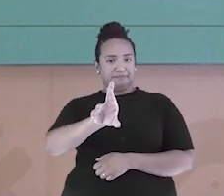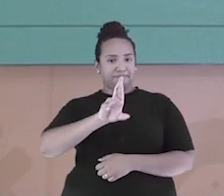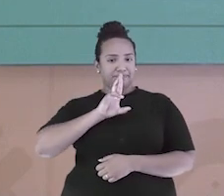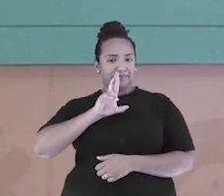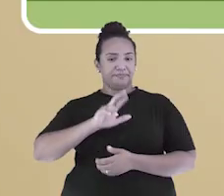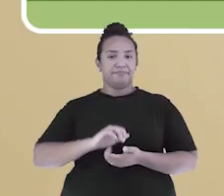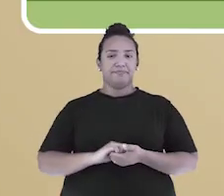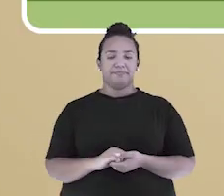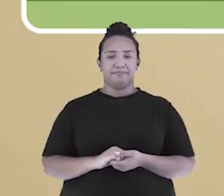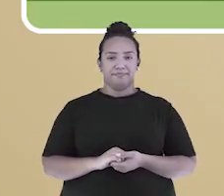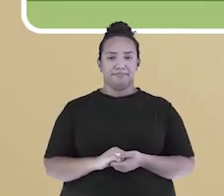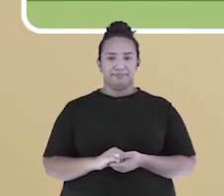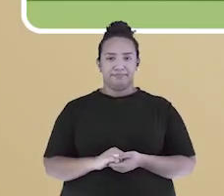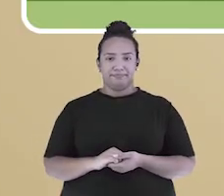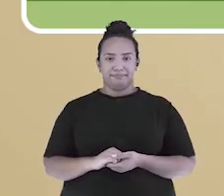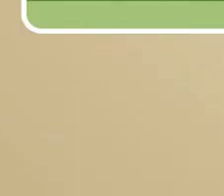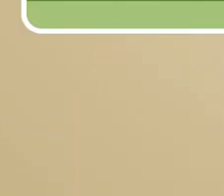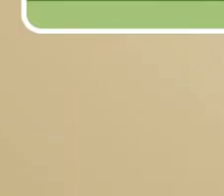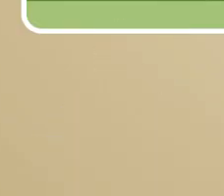responderem.